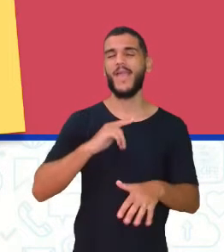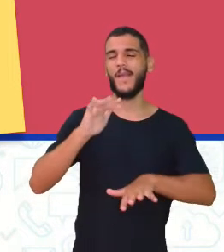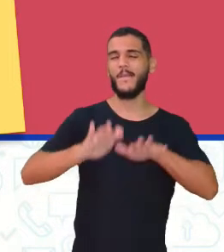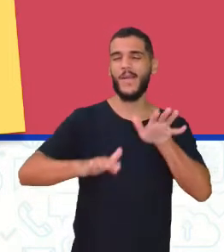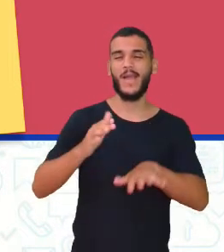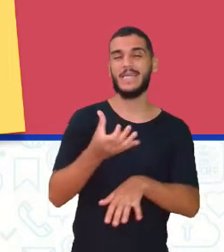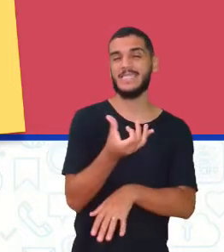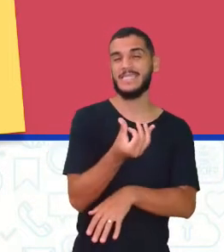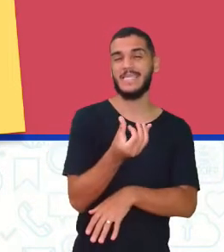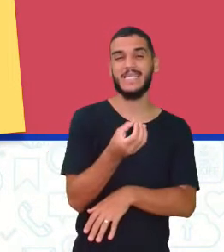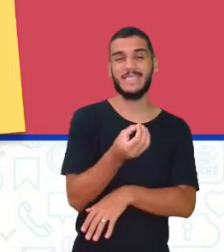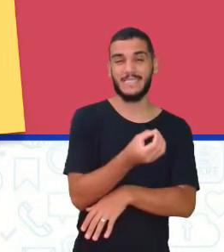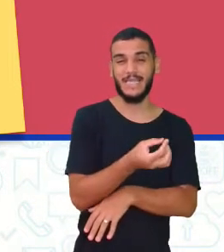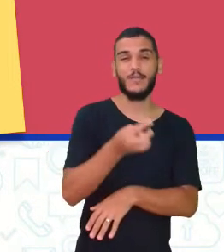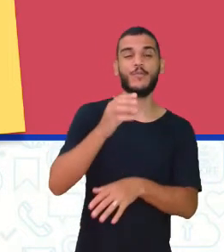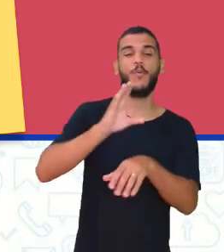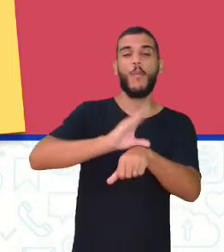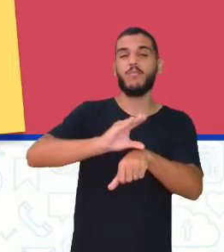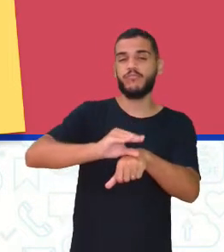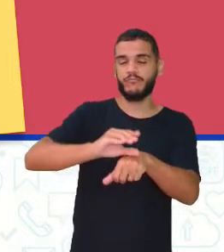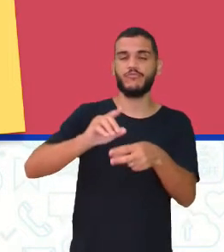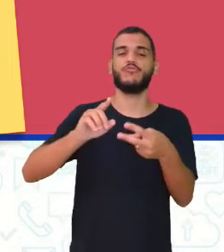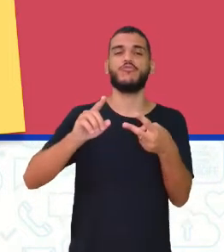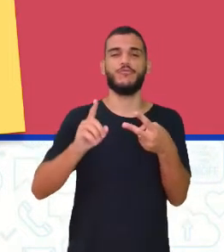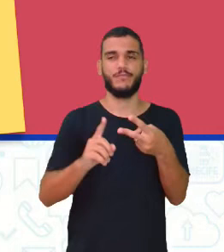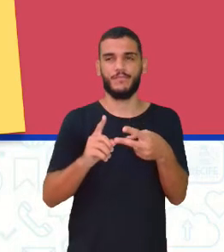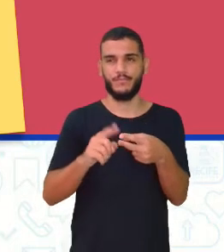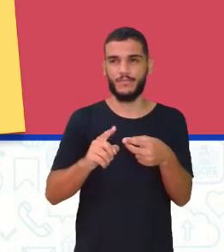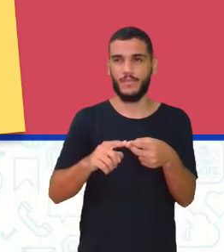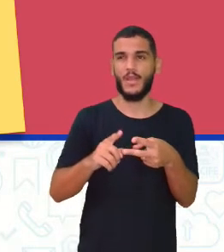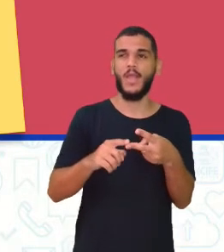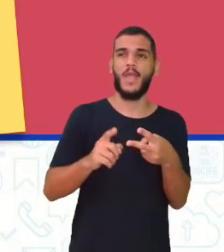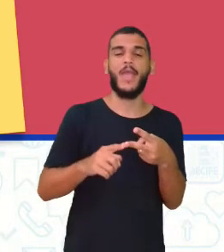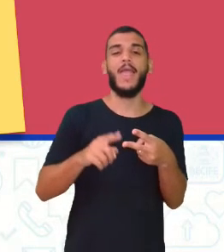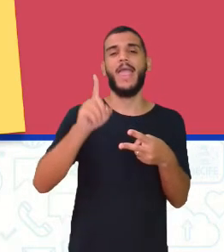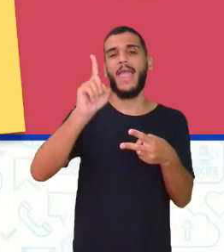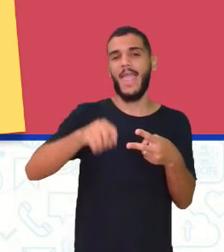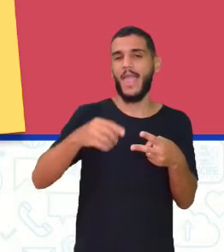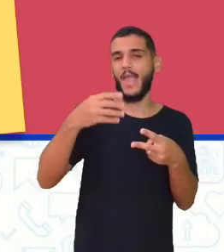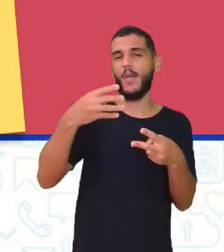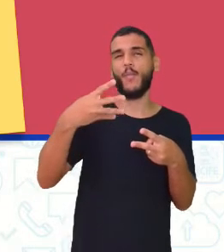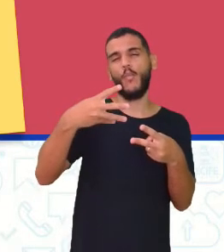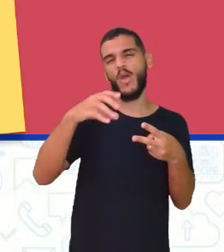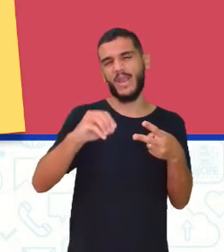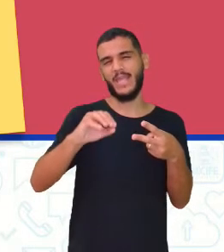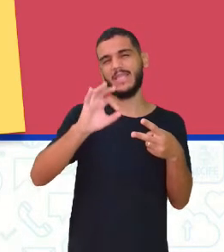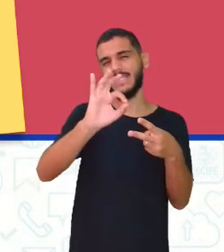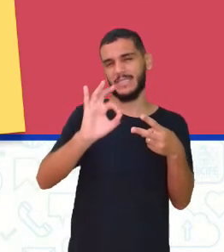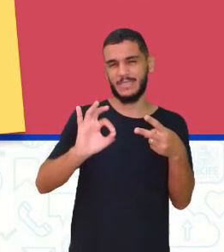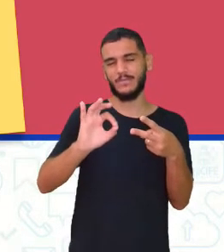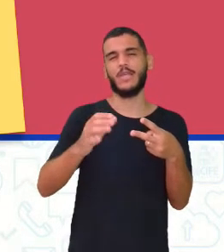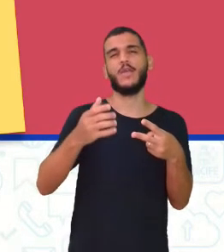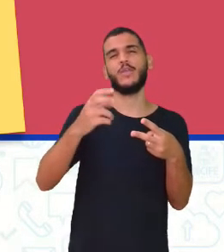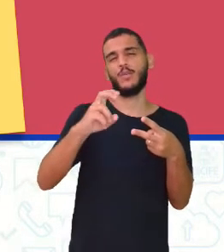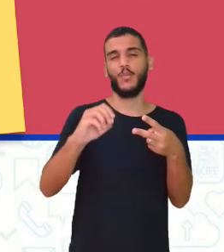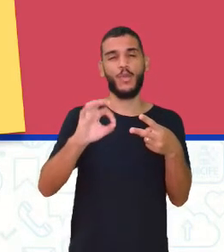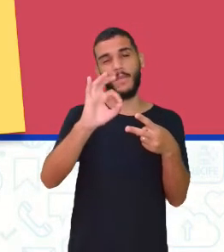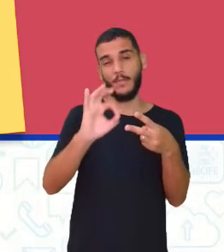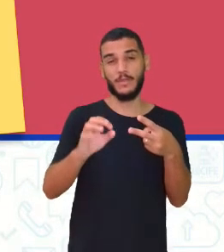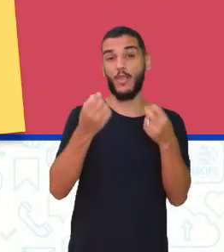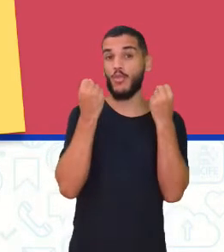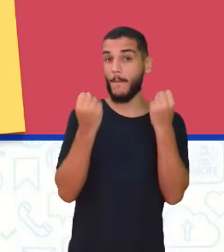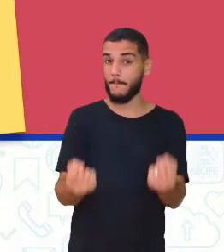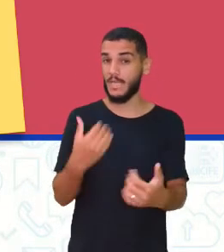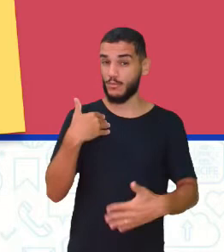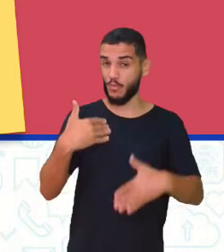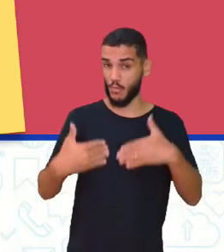aproximadamente 600 músculos. Que os músculos representam de 40% a 50% do nosso peso. Que os músculos são capazes